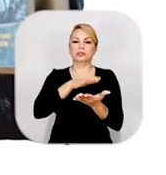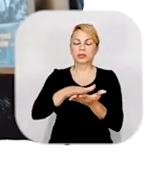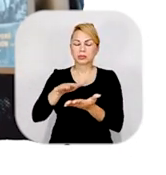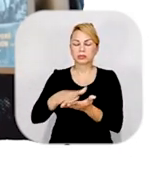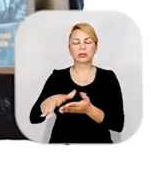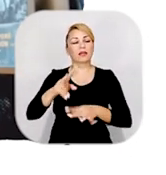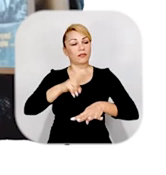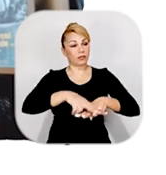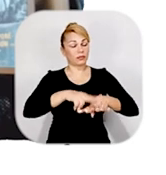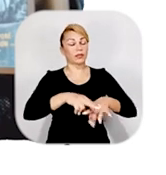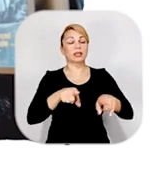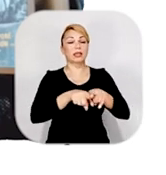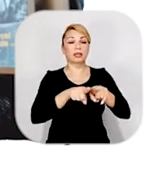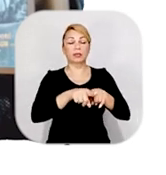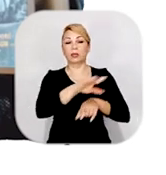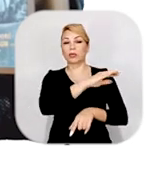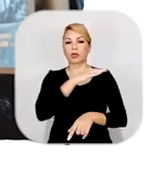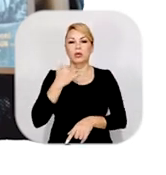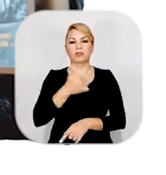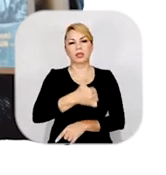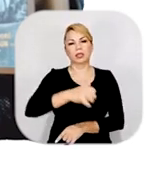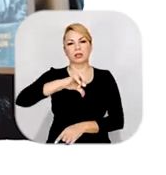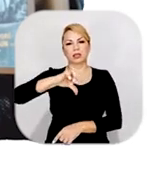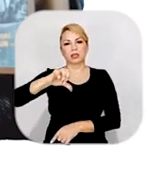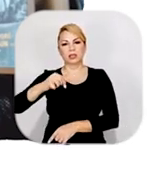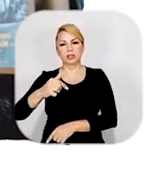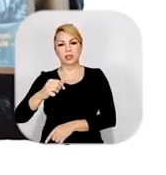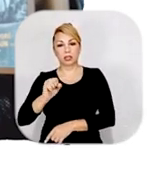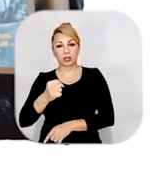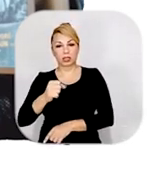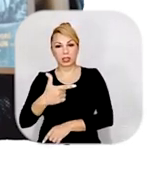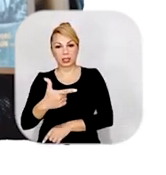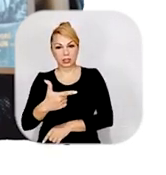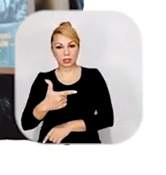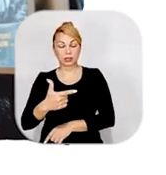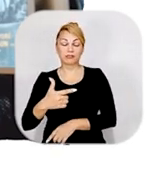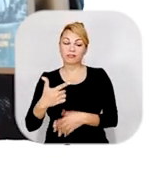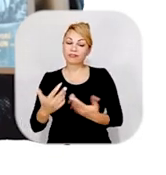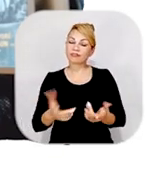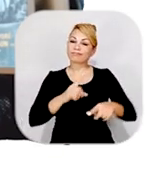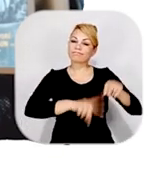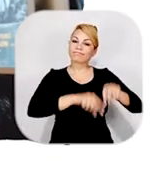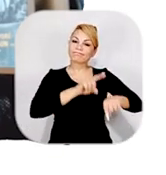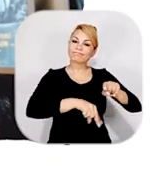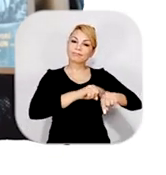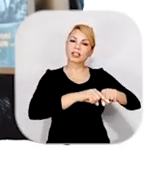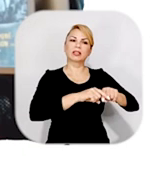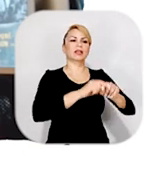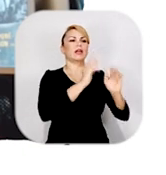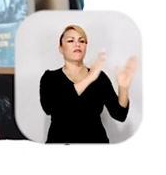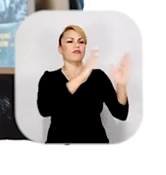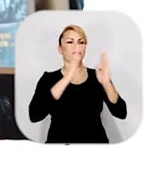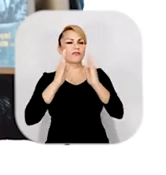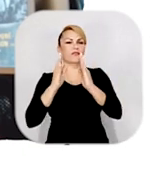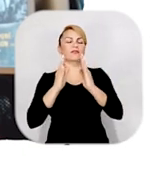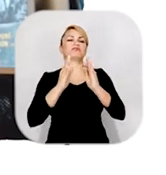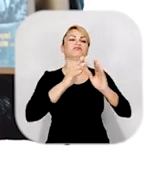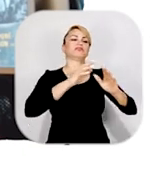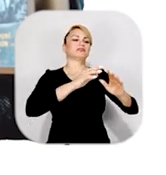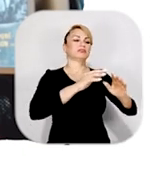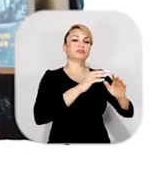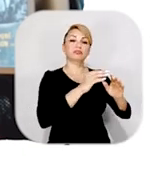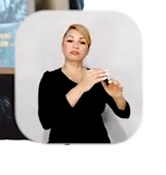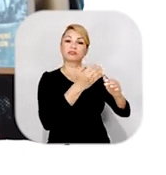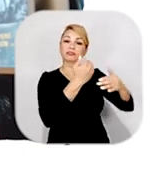ela morreu em 82 e também não conseguiu publicar, e esse material ficou com a família. E aí ela falou, olha, você tem